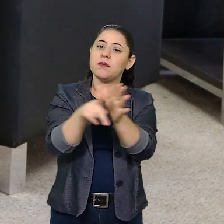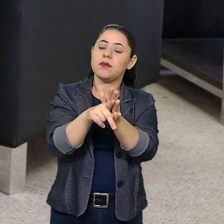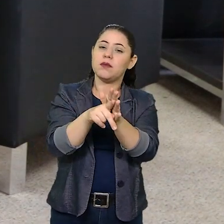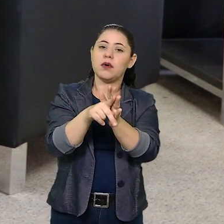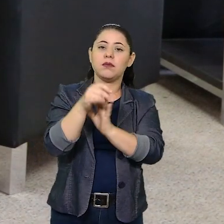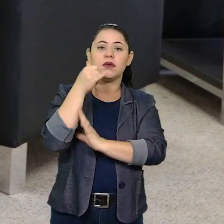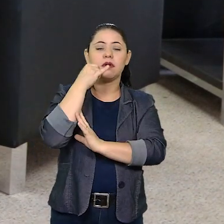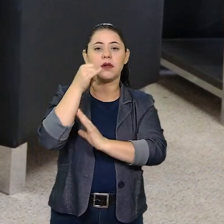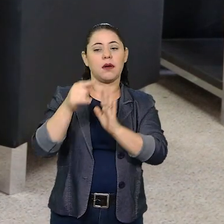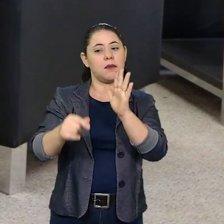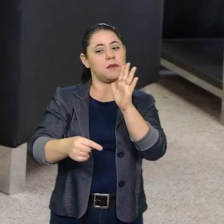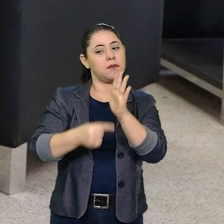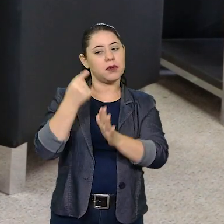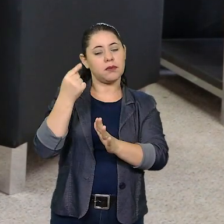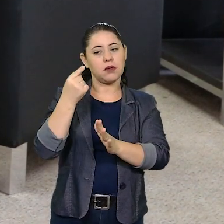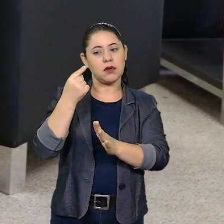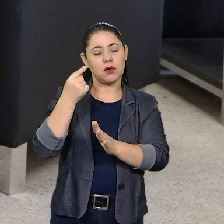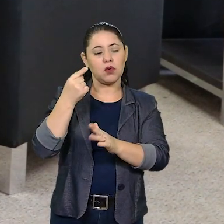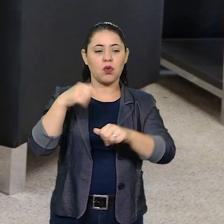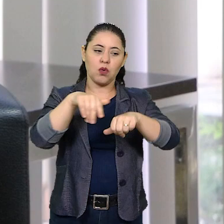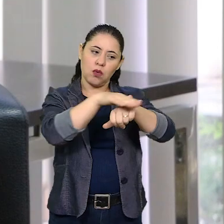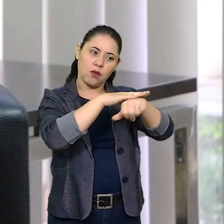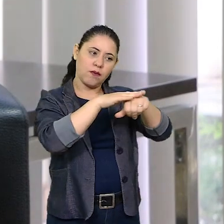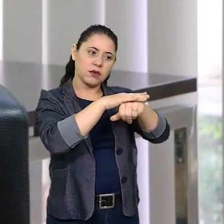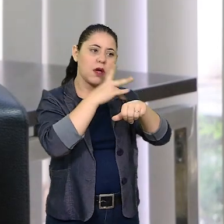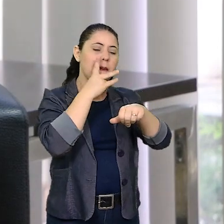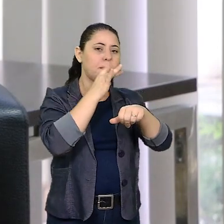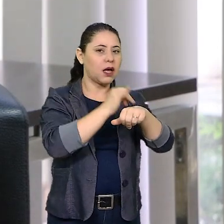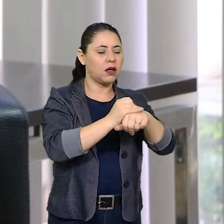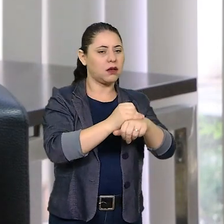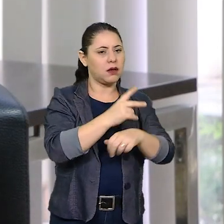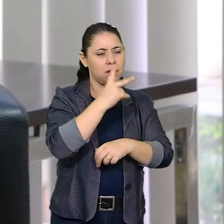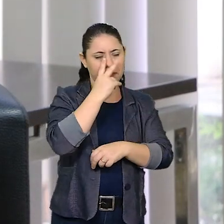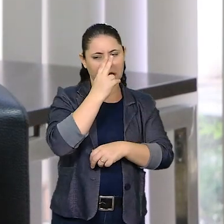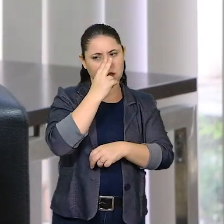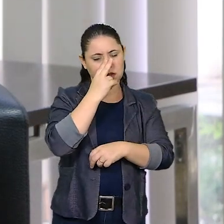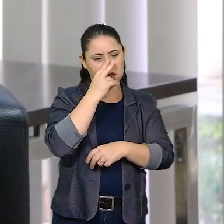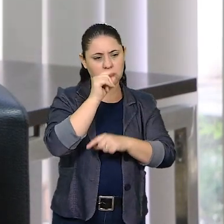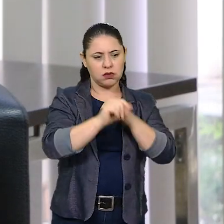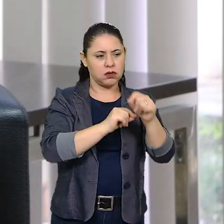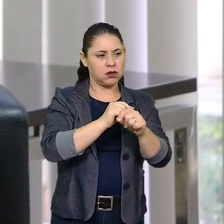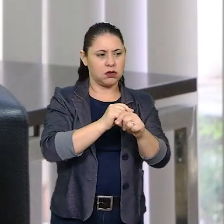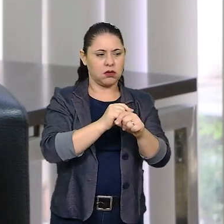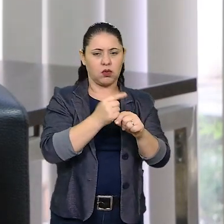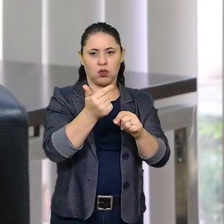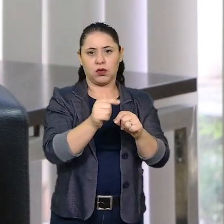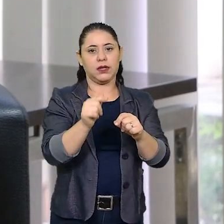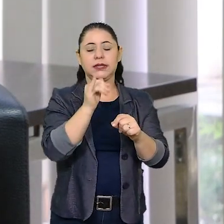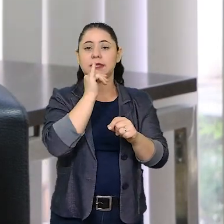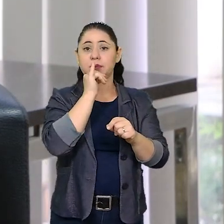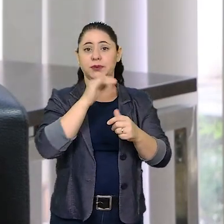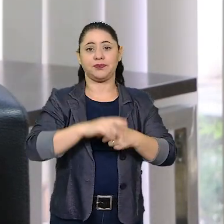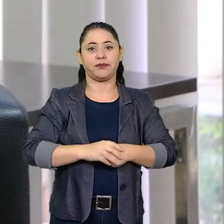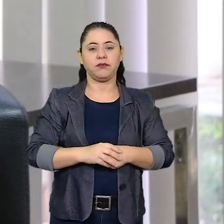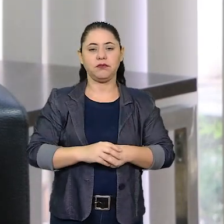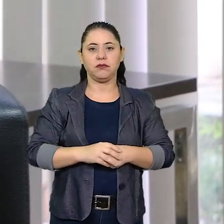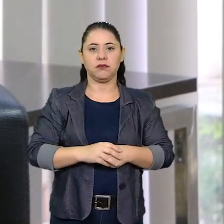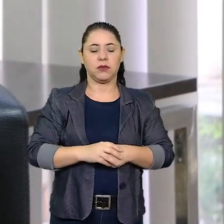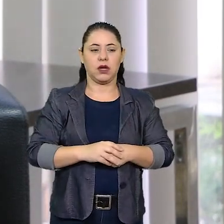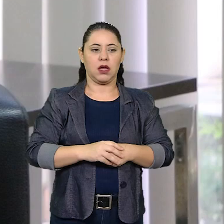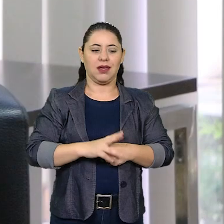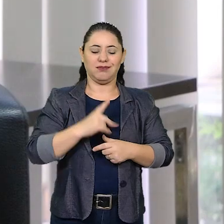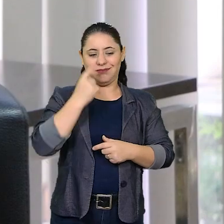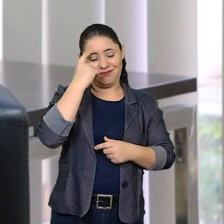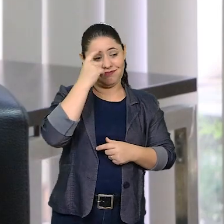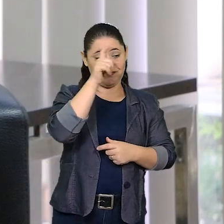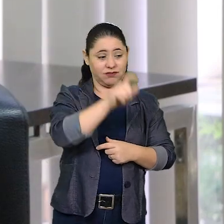para os GIS? Em primeiro lugar, comunicar aos pais, se perceber alguma negligência no sentido de não tomar a